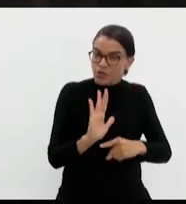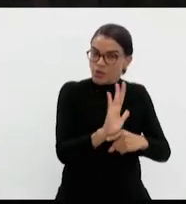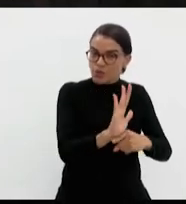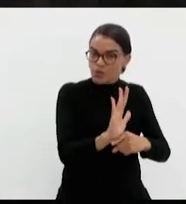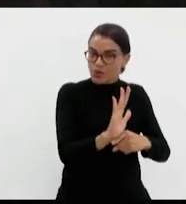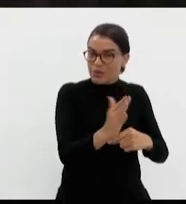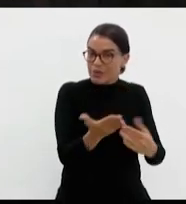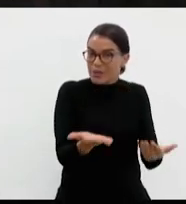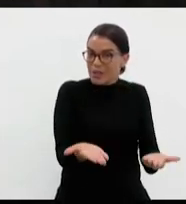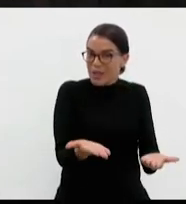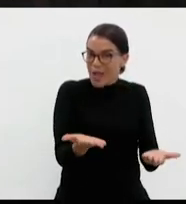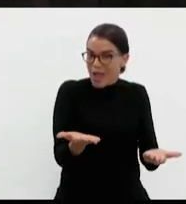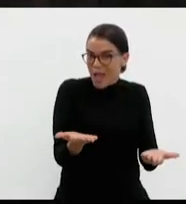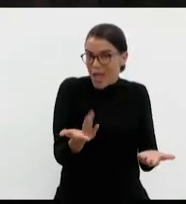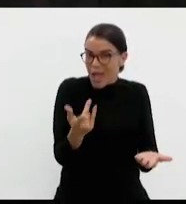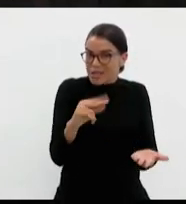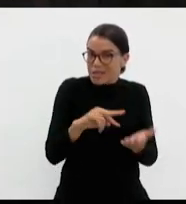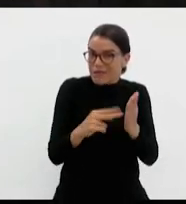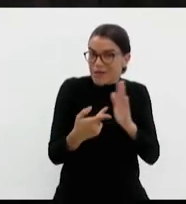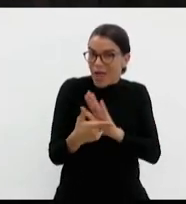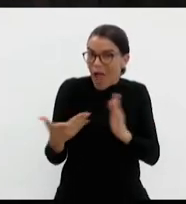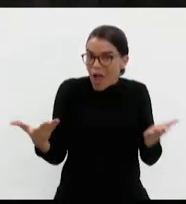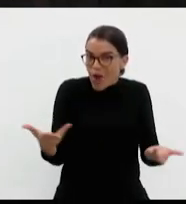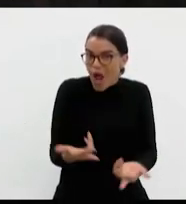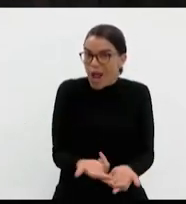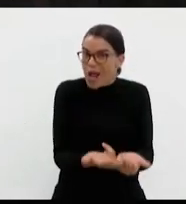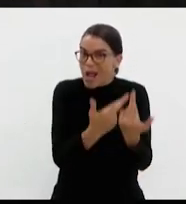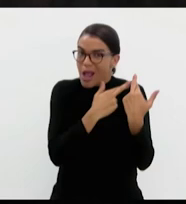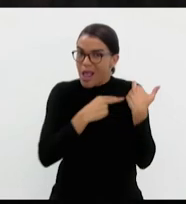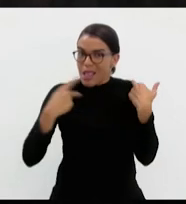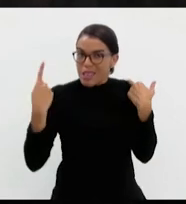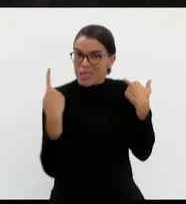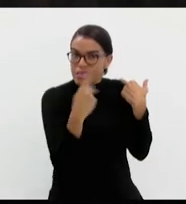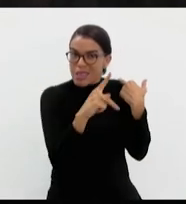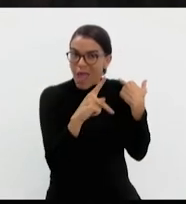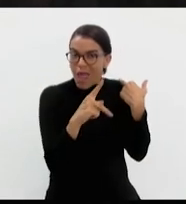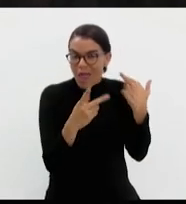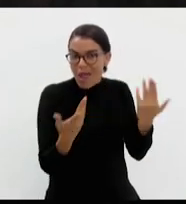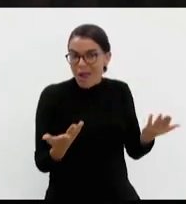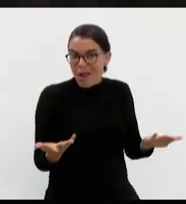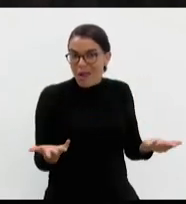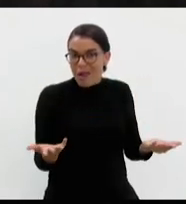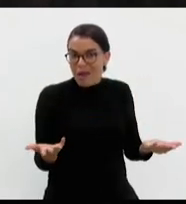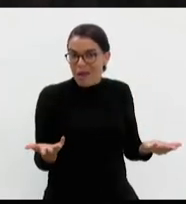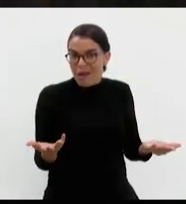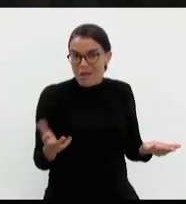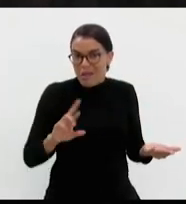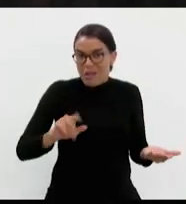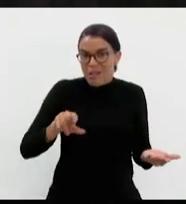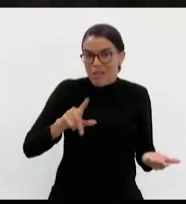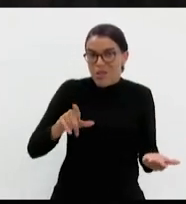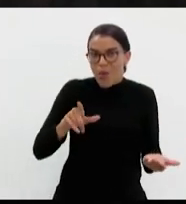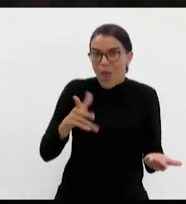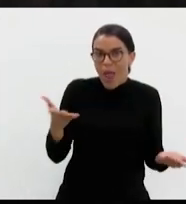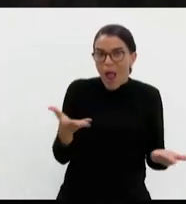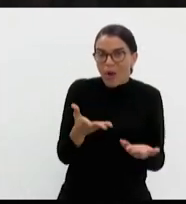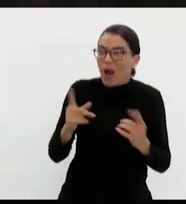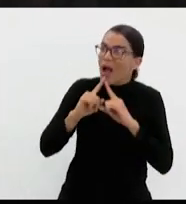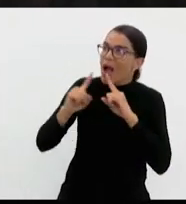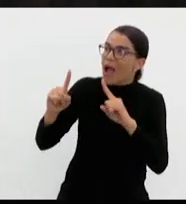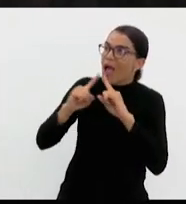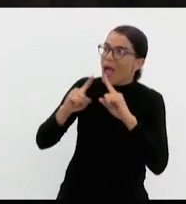hipótese, ela que assuma com a sua negligência e não queira repassar isso